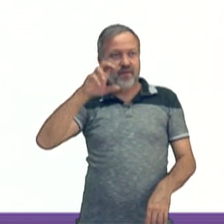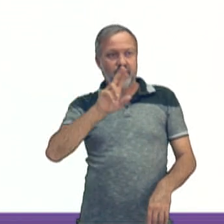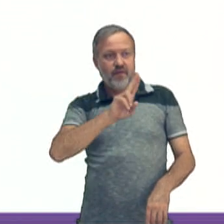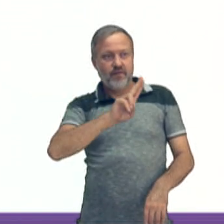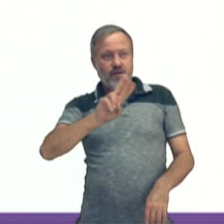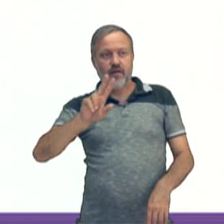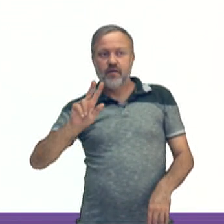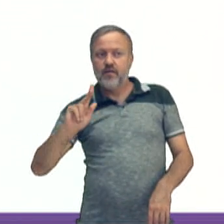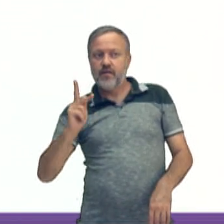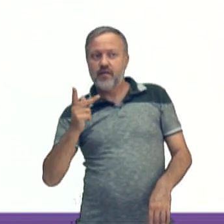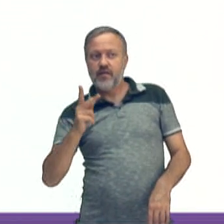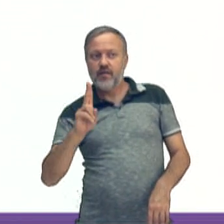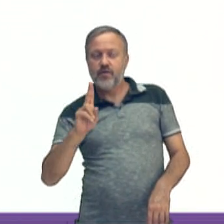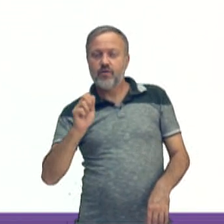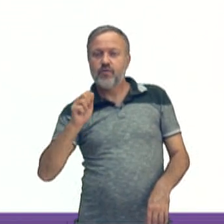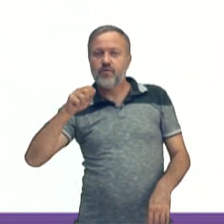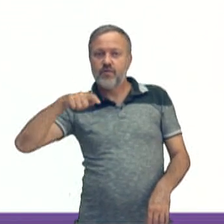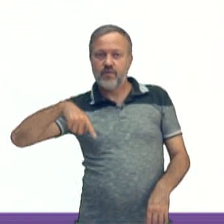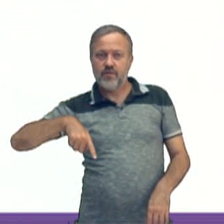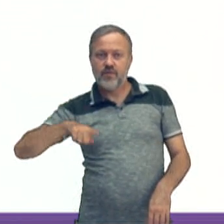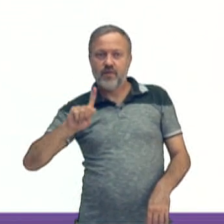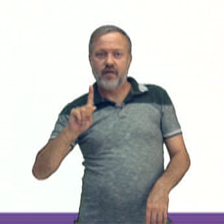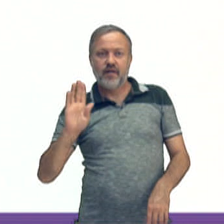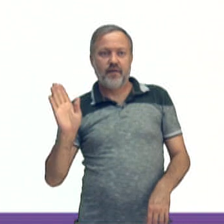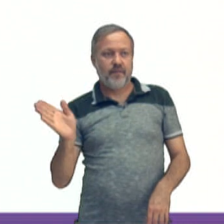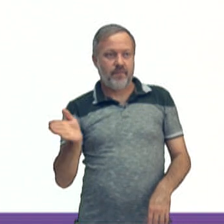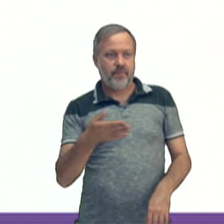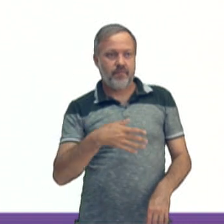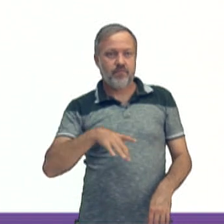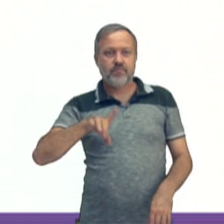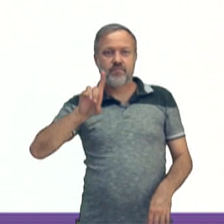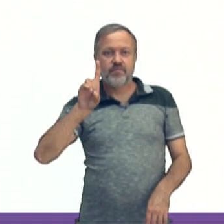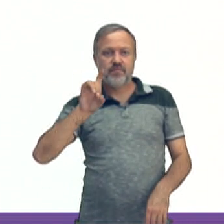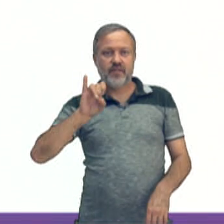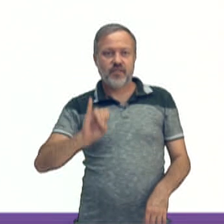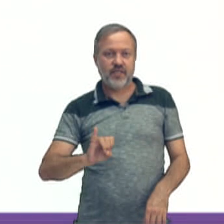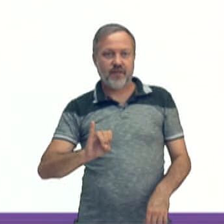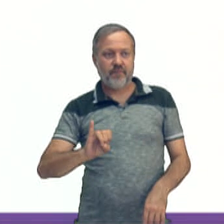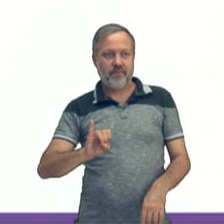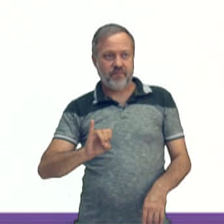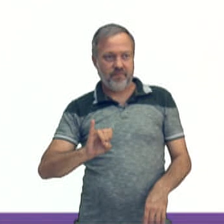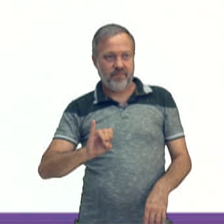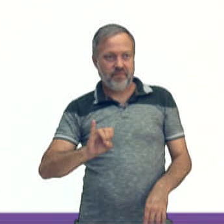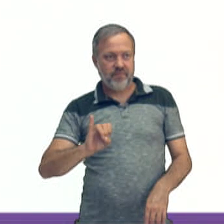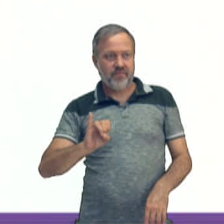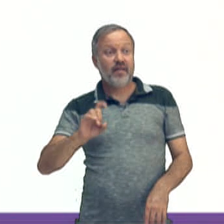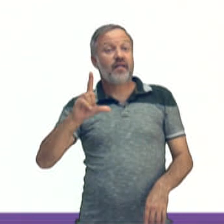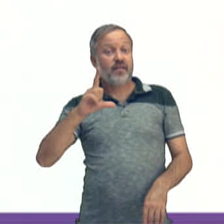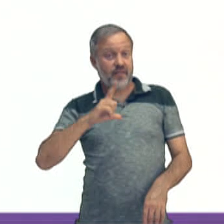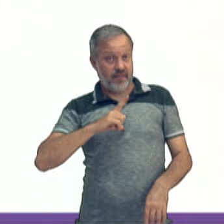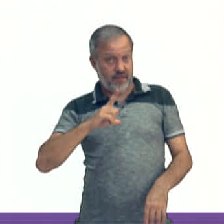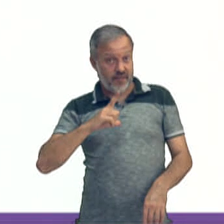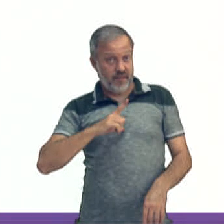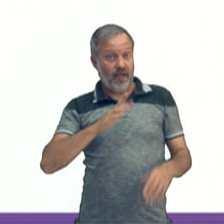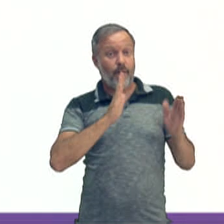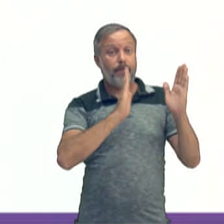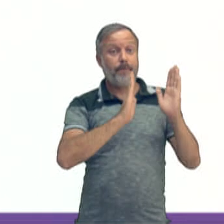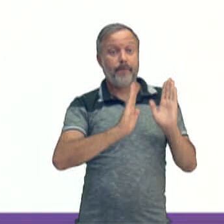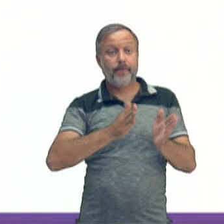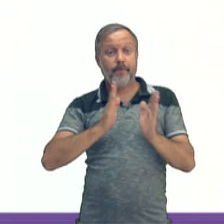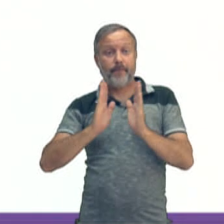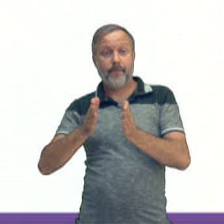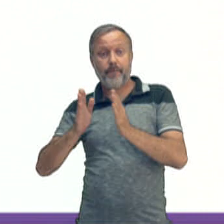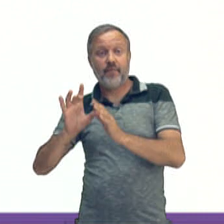China mais ou menos 2.697 anos antes de Cristo, e é um calendário que tem ciclos. A